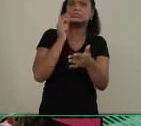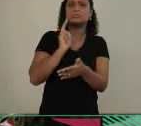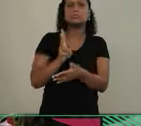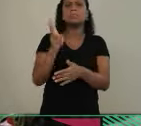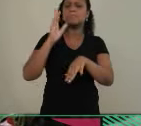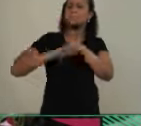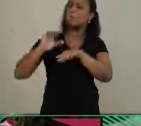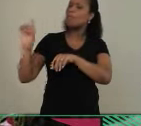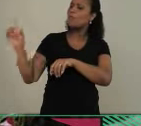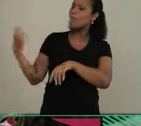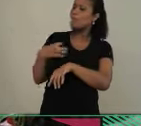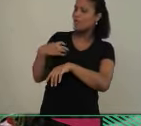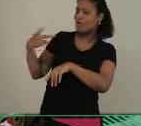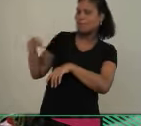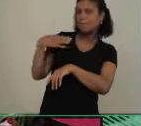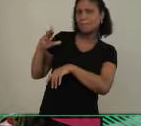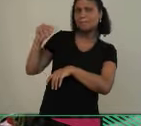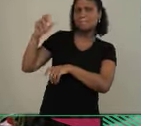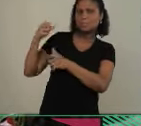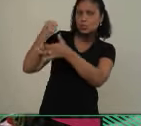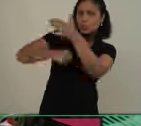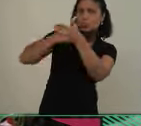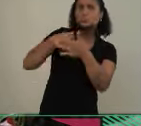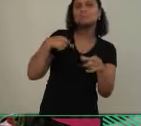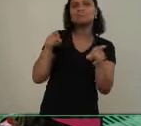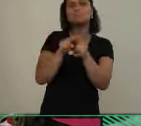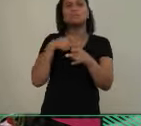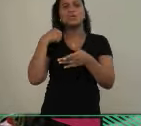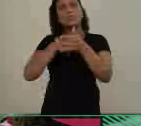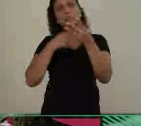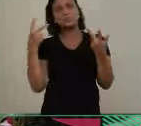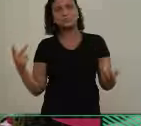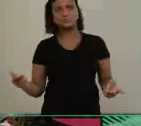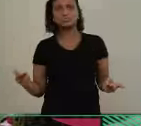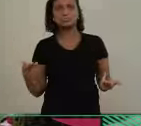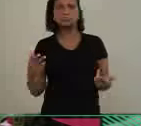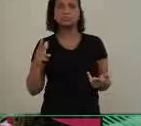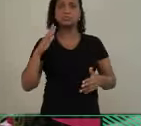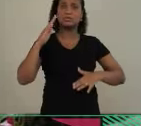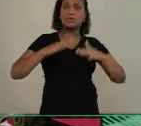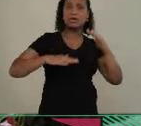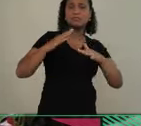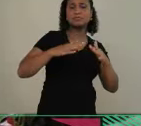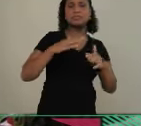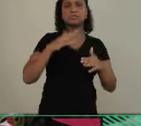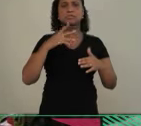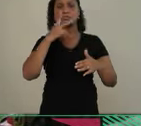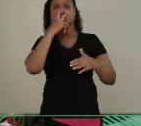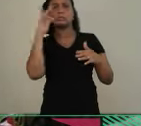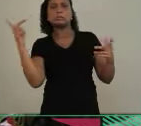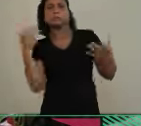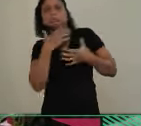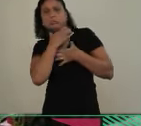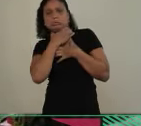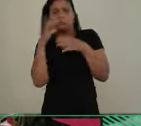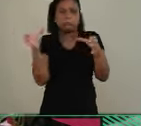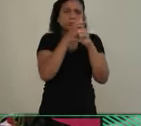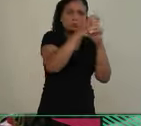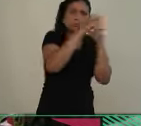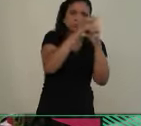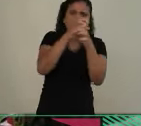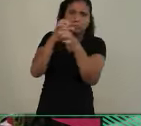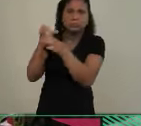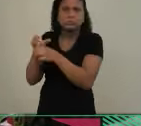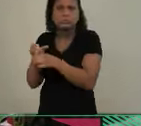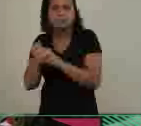uma força muito grande para também estar lutando da mesma maneira que ela. Né? Talvez não tão assim,